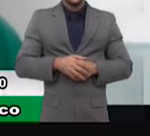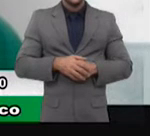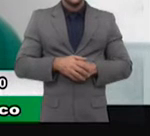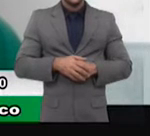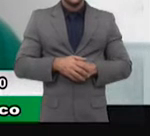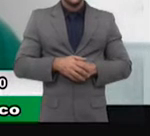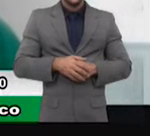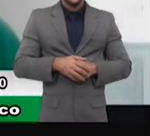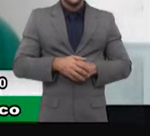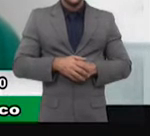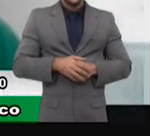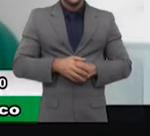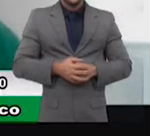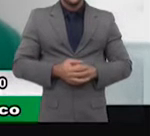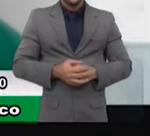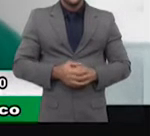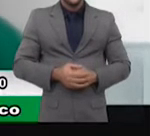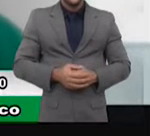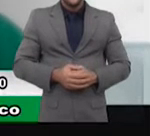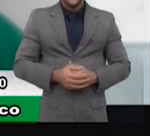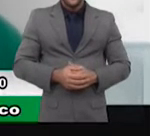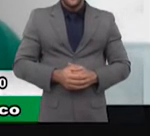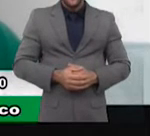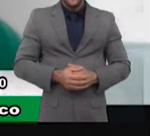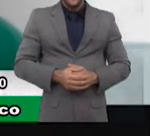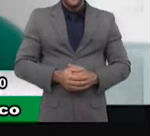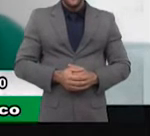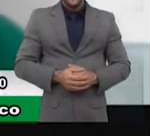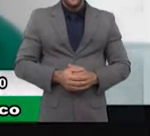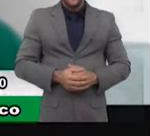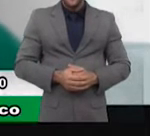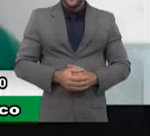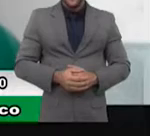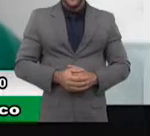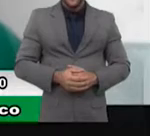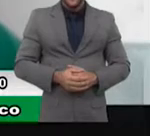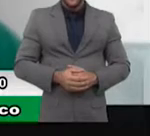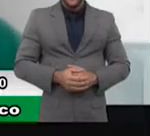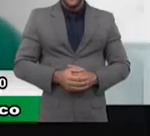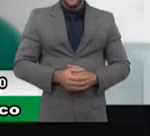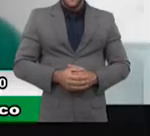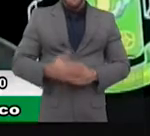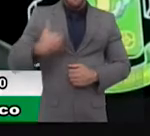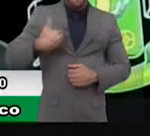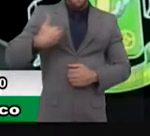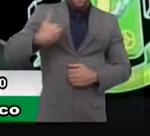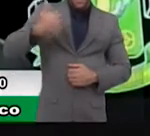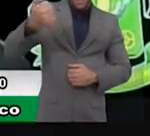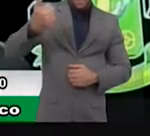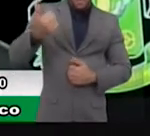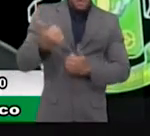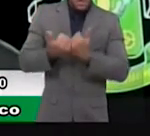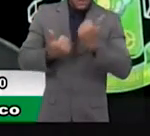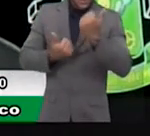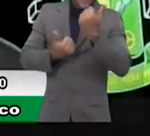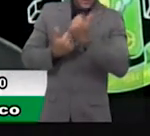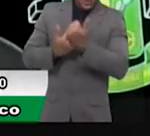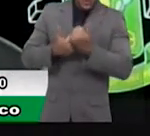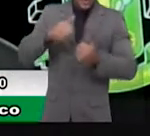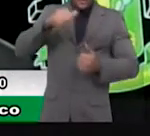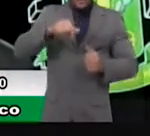não foge à luta. E a partir do momento que eu fui convocado para esta